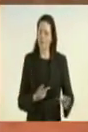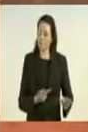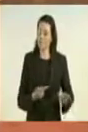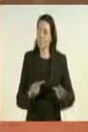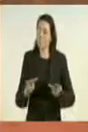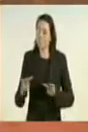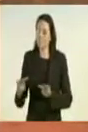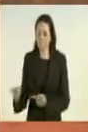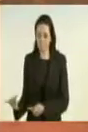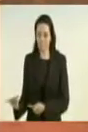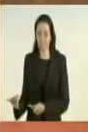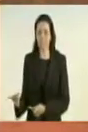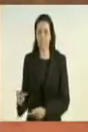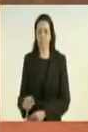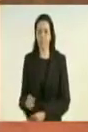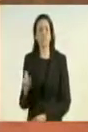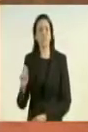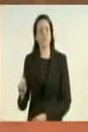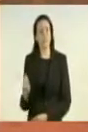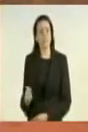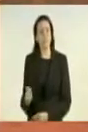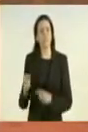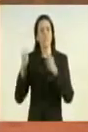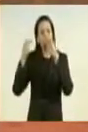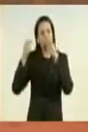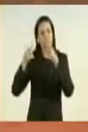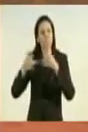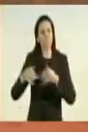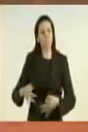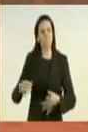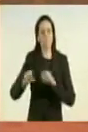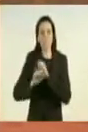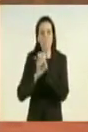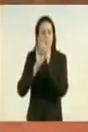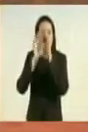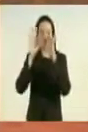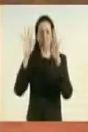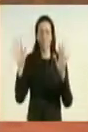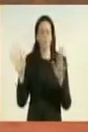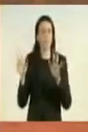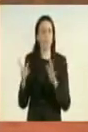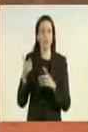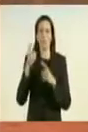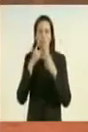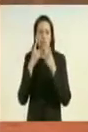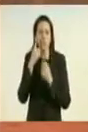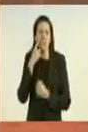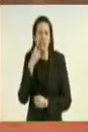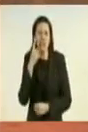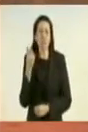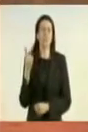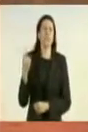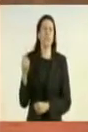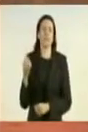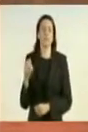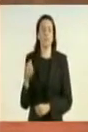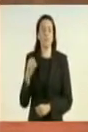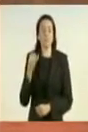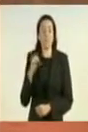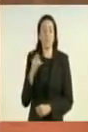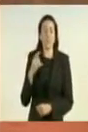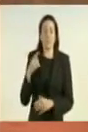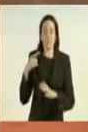veio justamente de peito aberto, exposto a qualquer tipo de questionamento, e pôde responder todos os questionamentos,